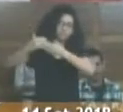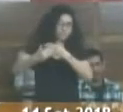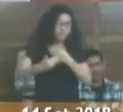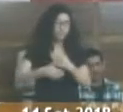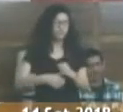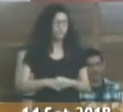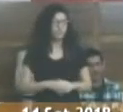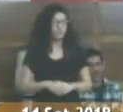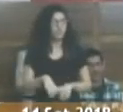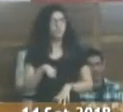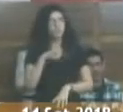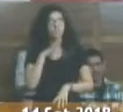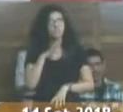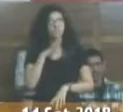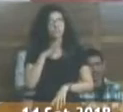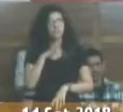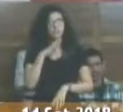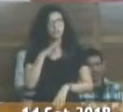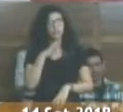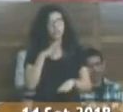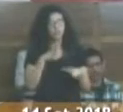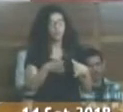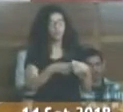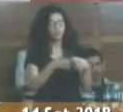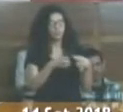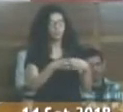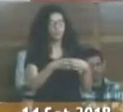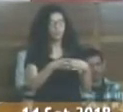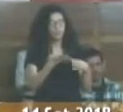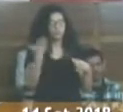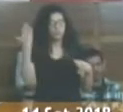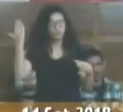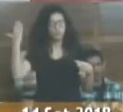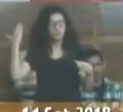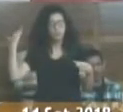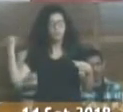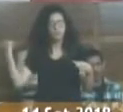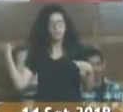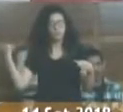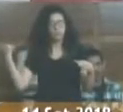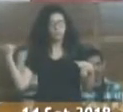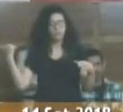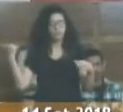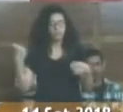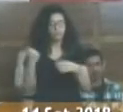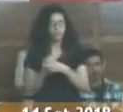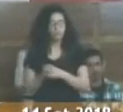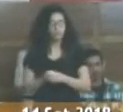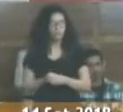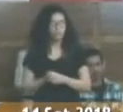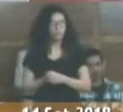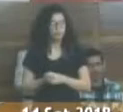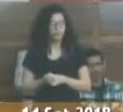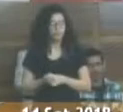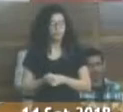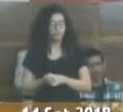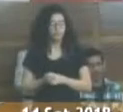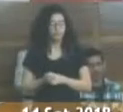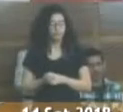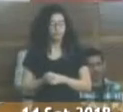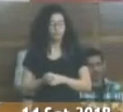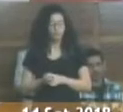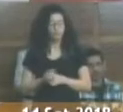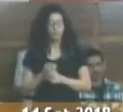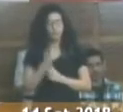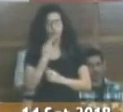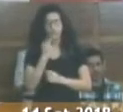trazendo esse reconhecimento para as comunidades tradicionais e os direitos previstos em leis, né? Falar